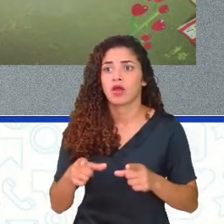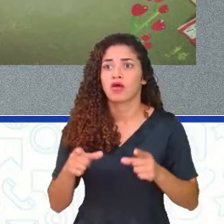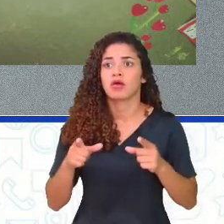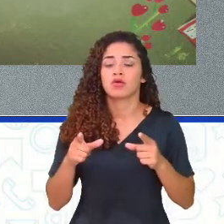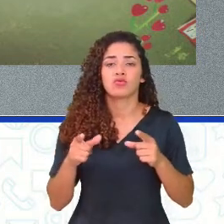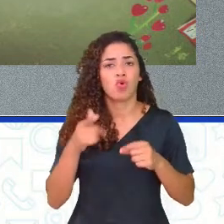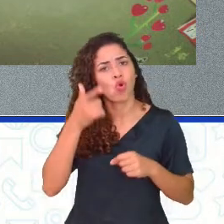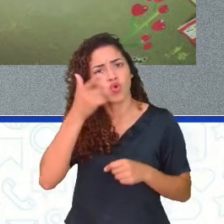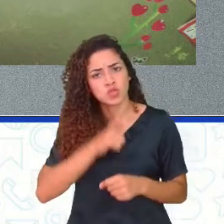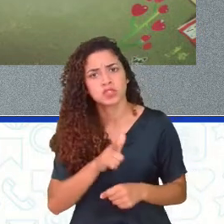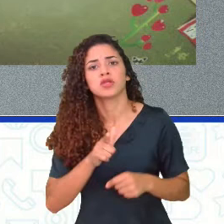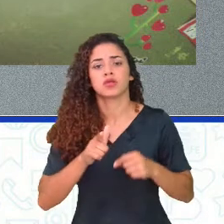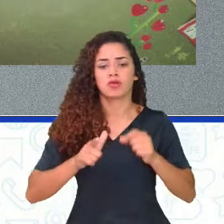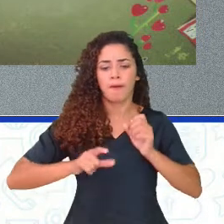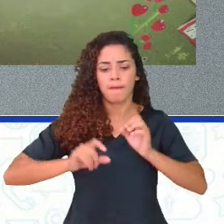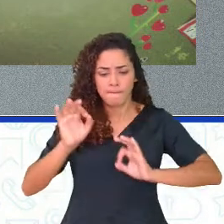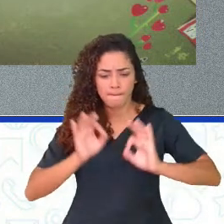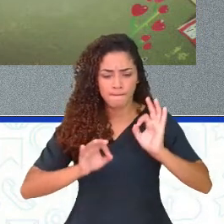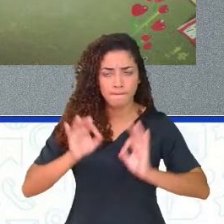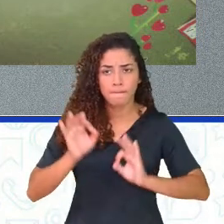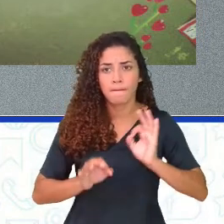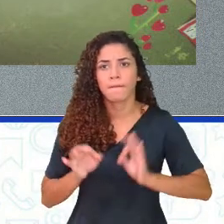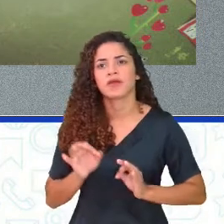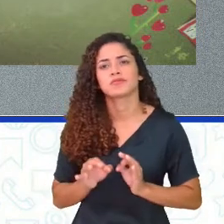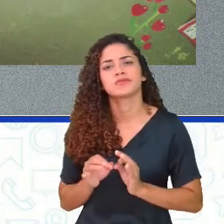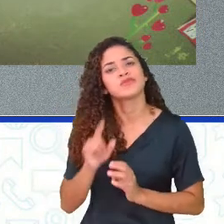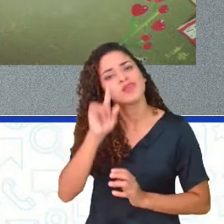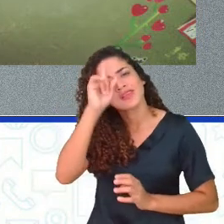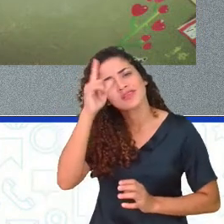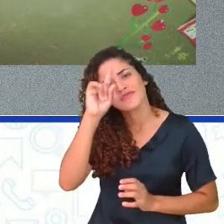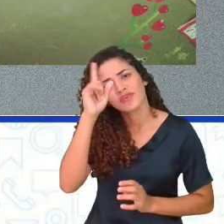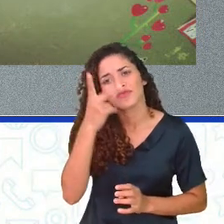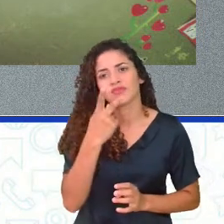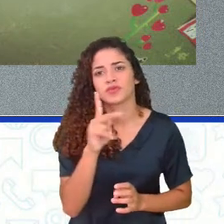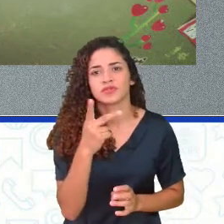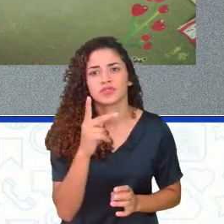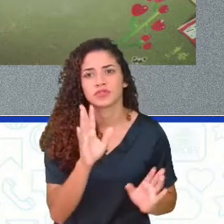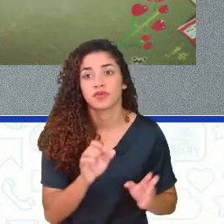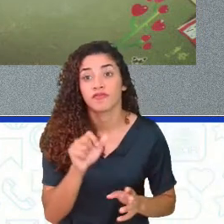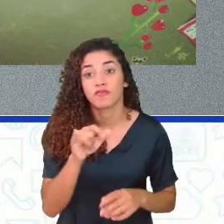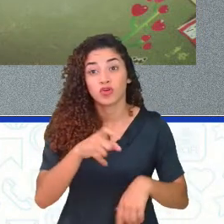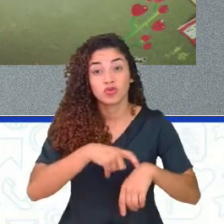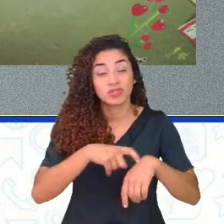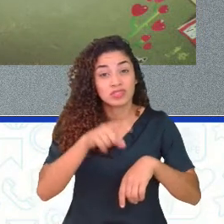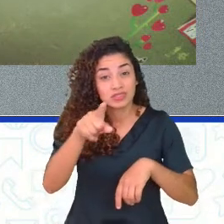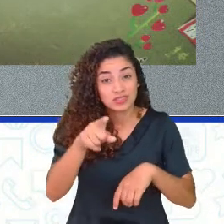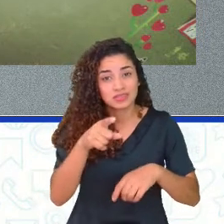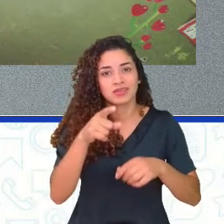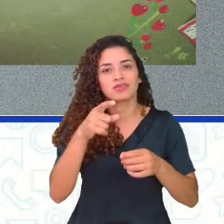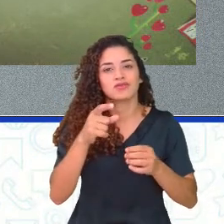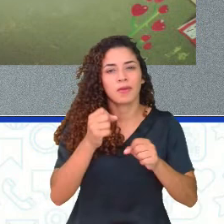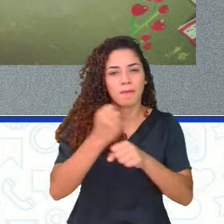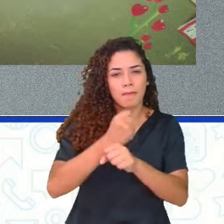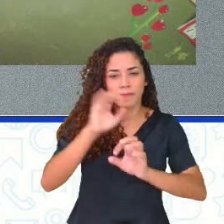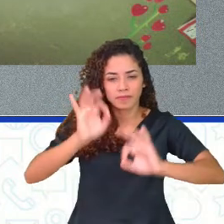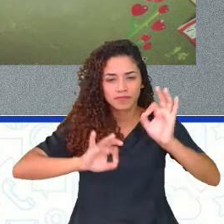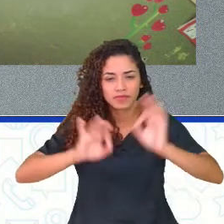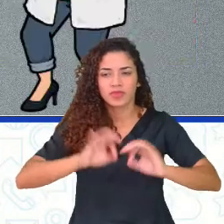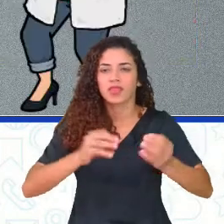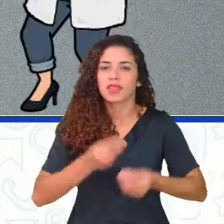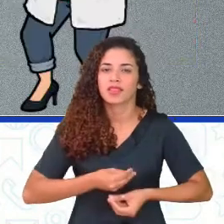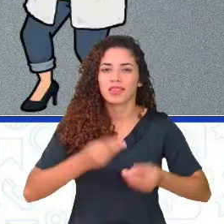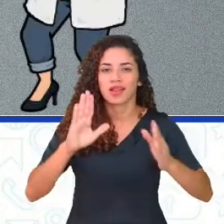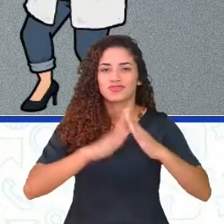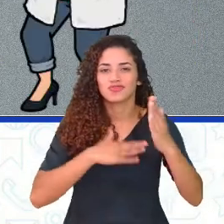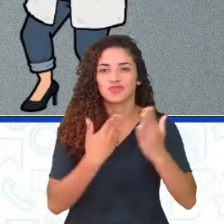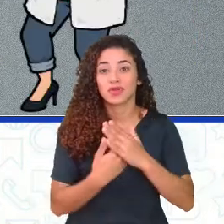fazer a cabeça, Então, vamos ver aí a criatividade de vocês. O que vocês construírem, levem lá para a escola. Mas tem mais